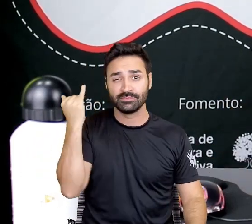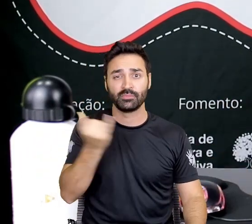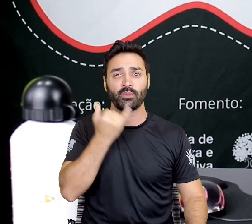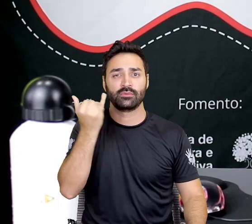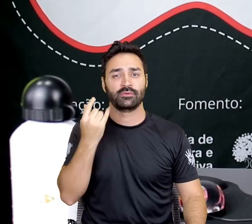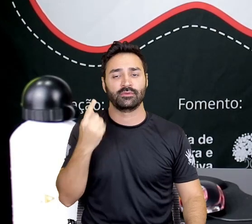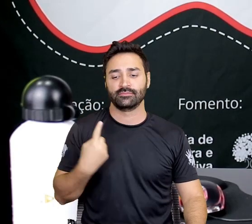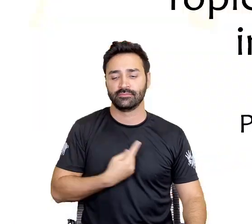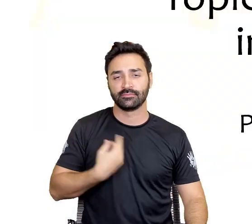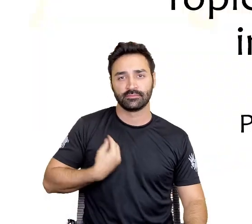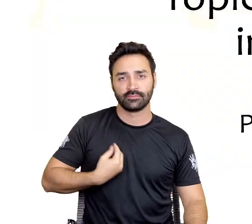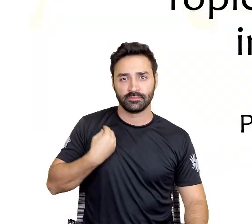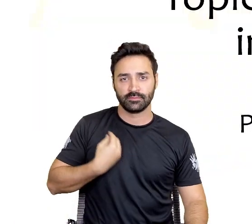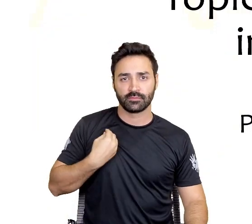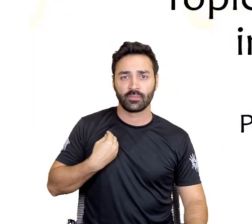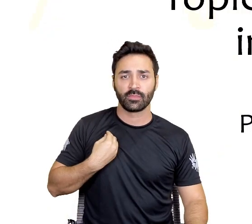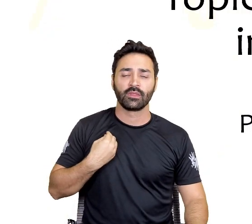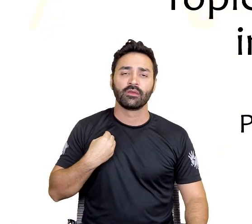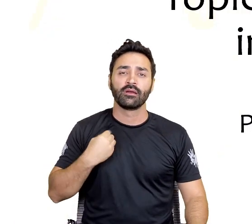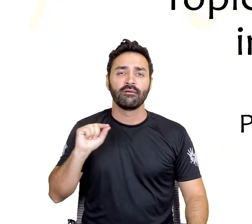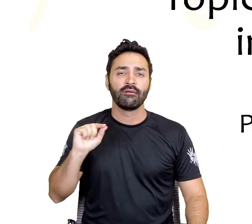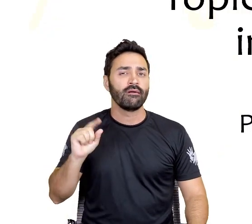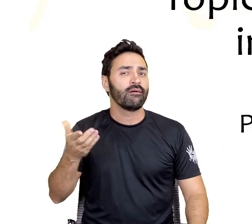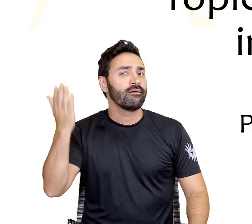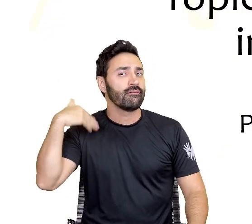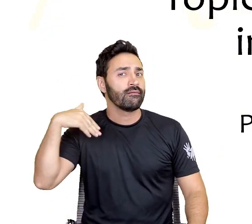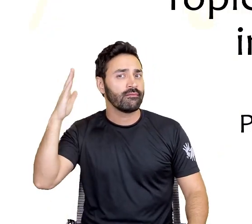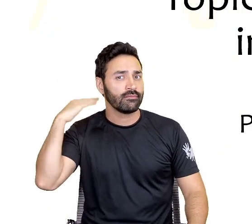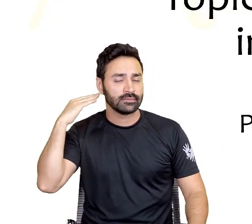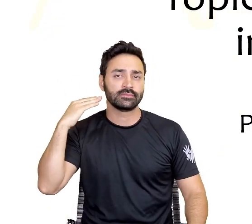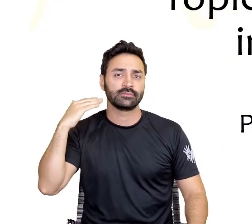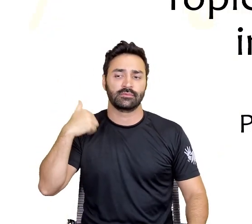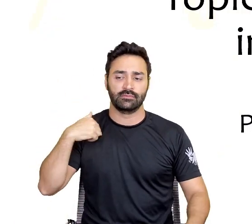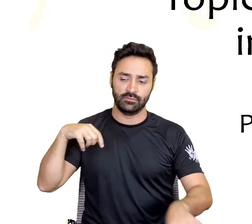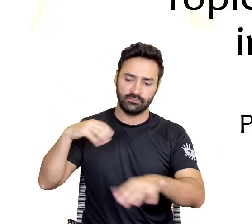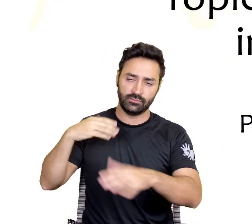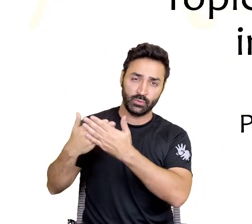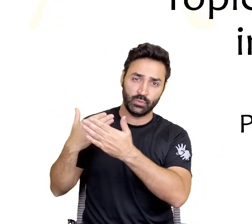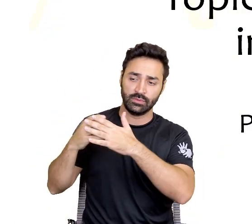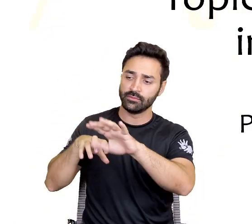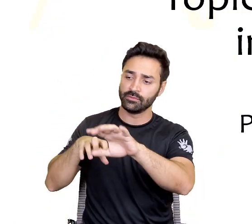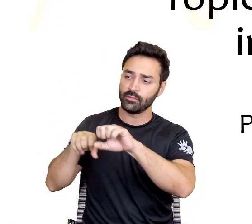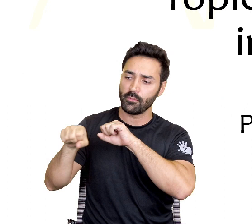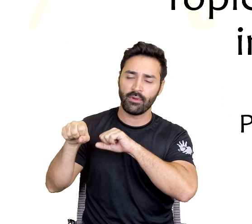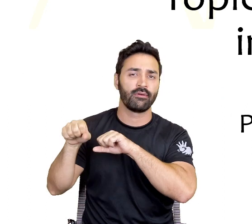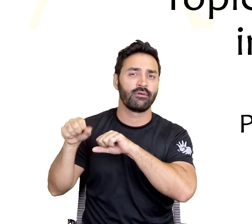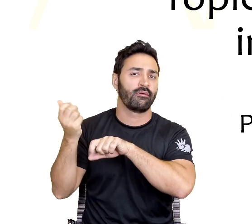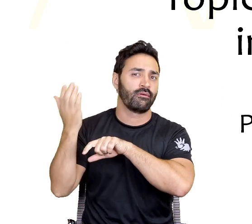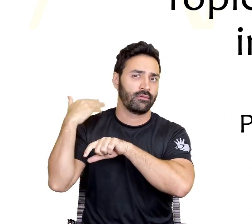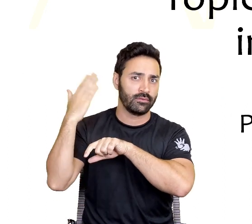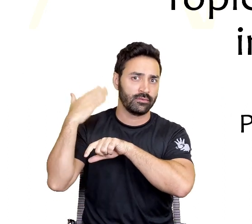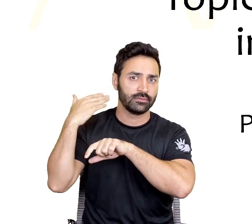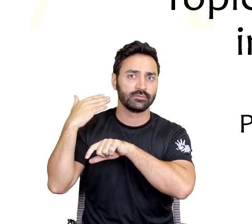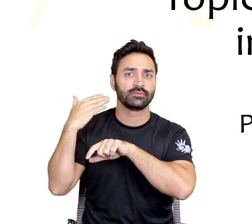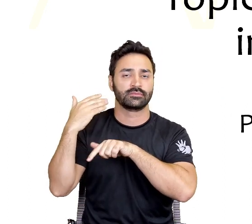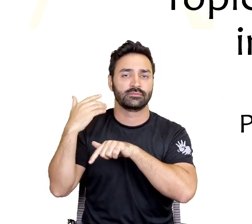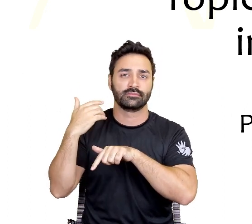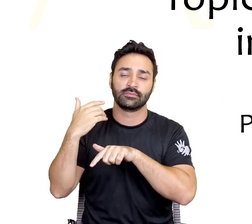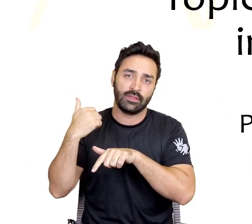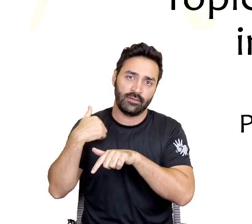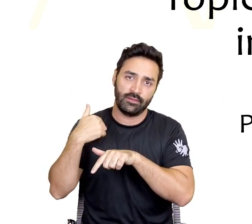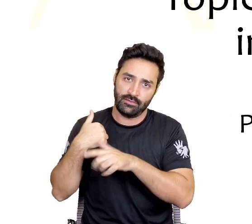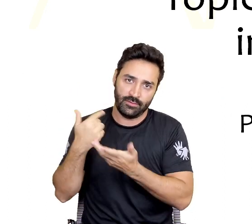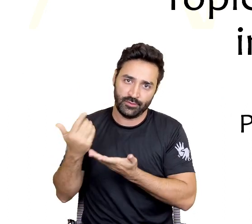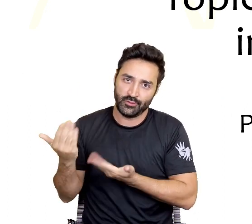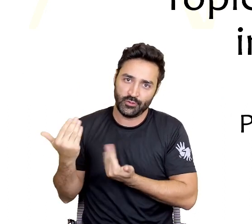vida. Antigamente a gente pensava, eu venho de uma formação que realmente não sou tão novinha, né, quanto